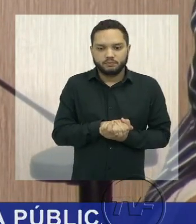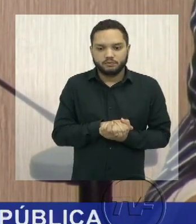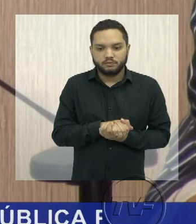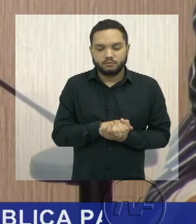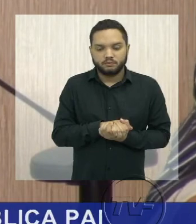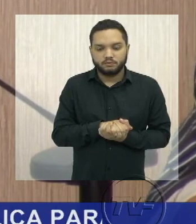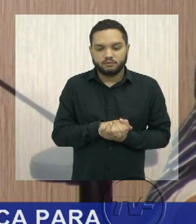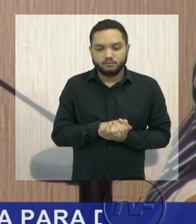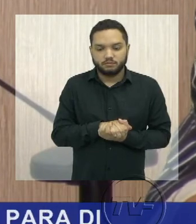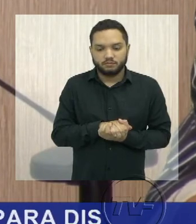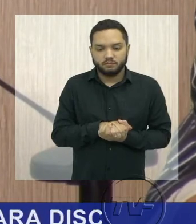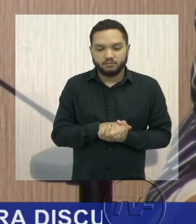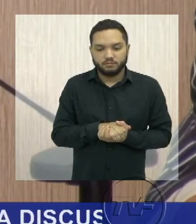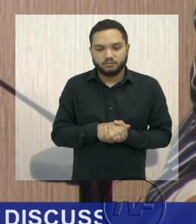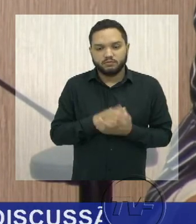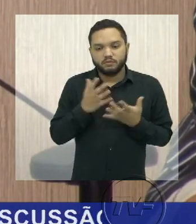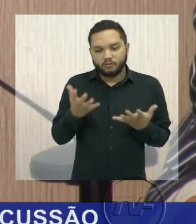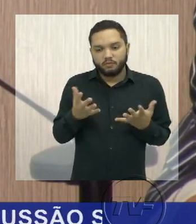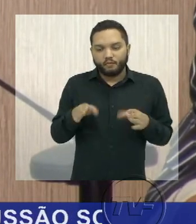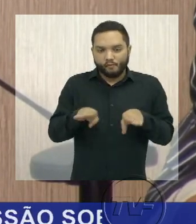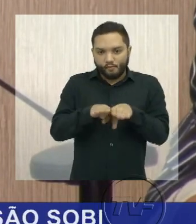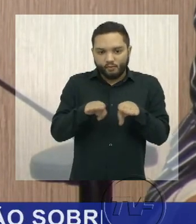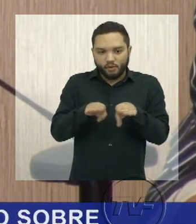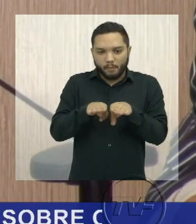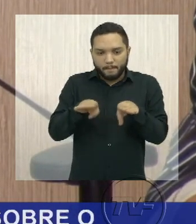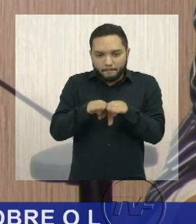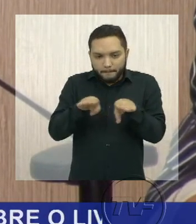Procuramos então ter essa proporcionalidade.